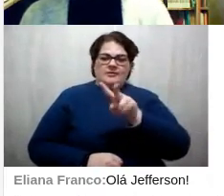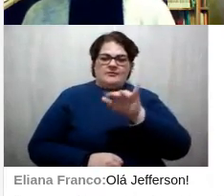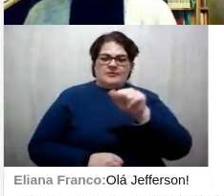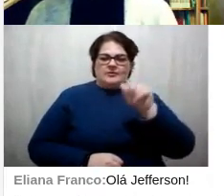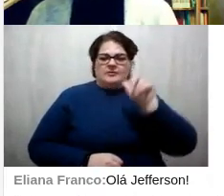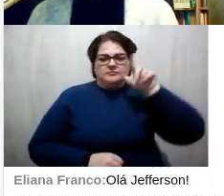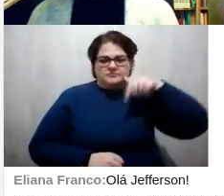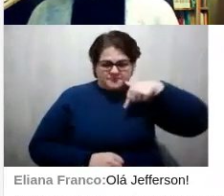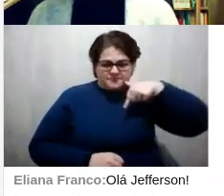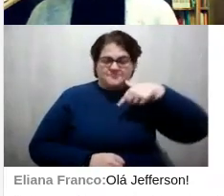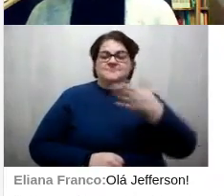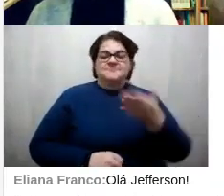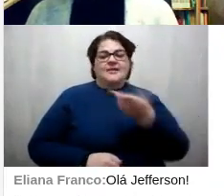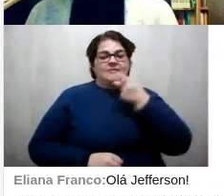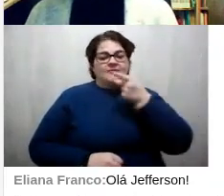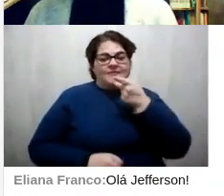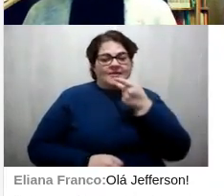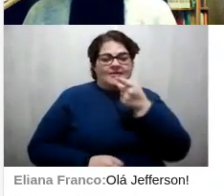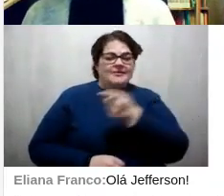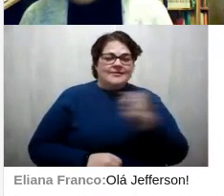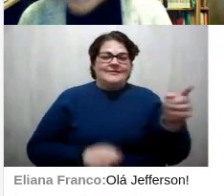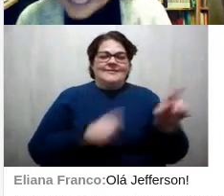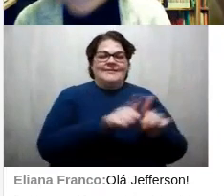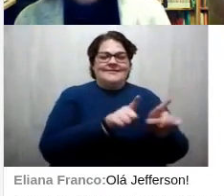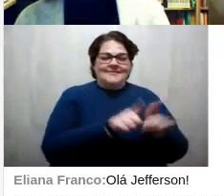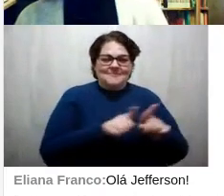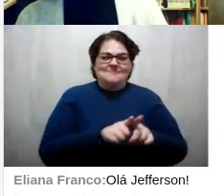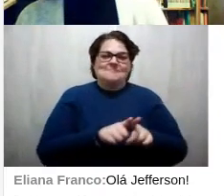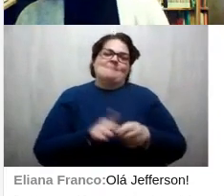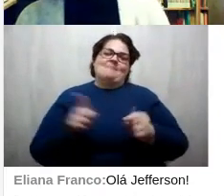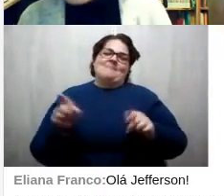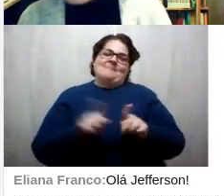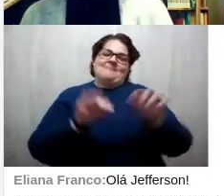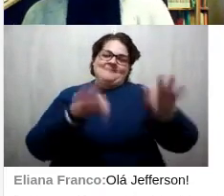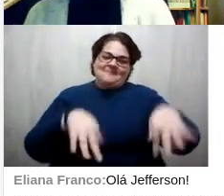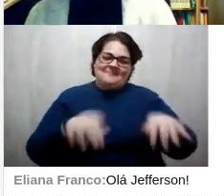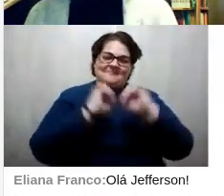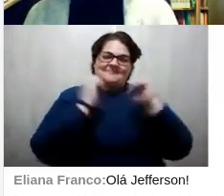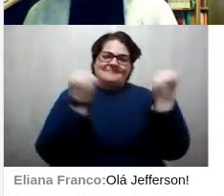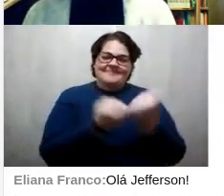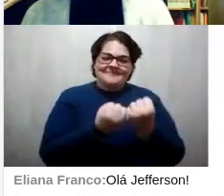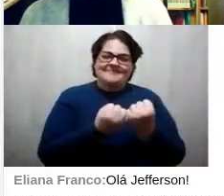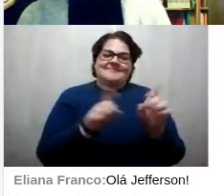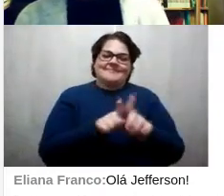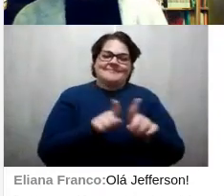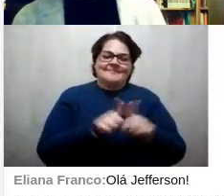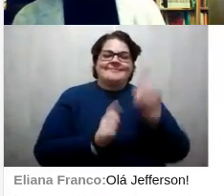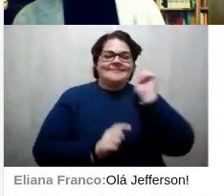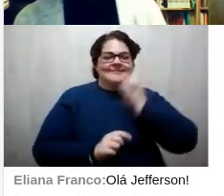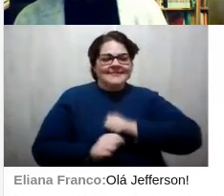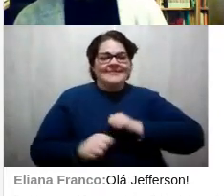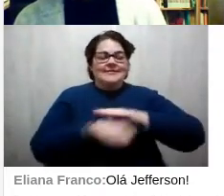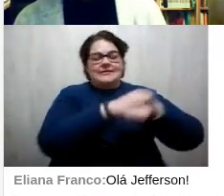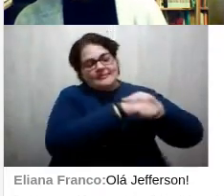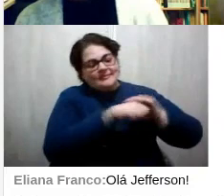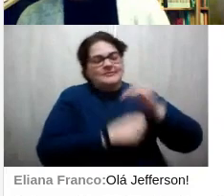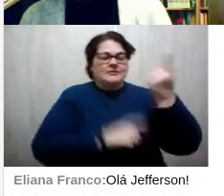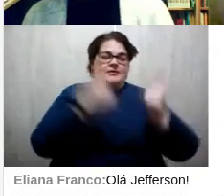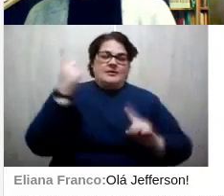o nosso seminário em alto astral, falando de carnaval, para que nós possamos ficar um pouco mais leves,